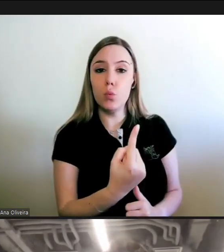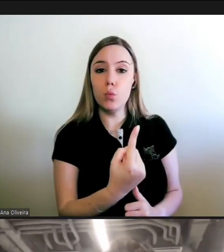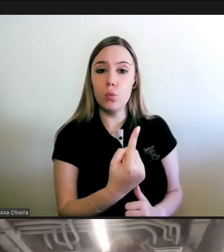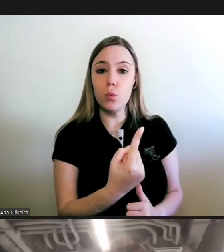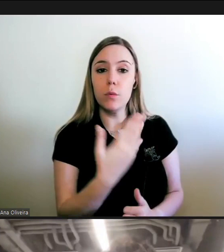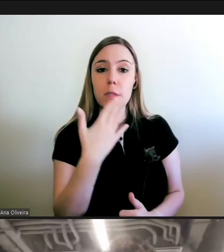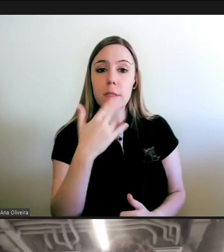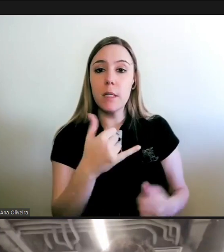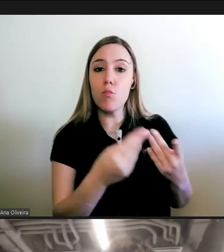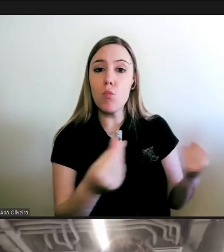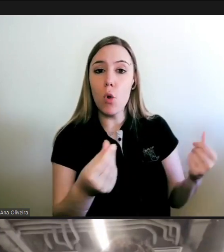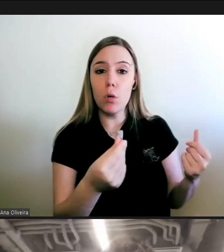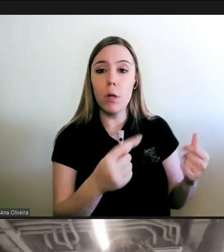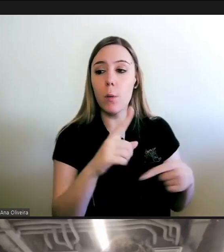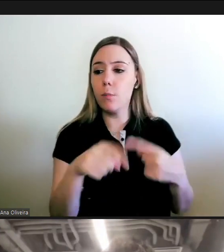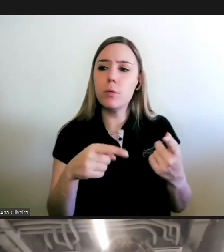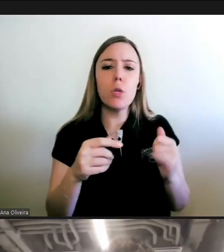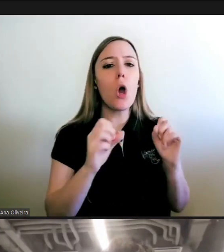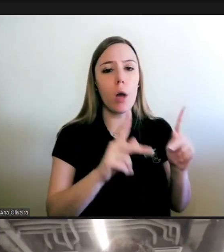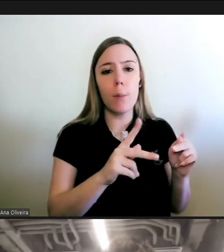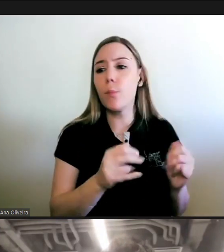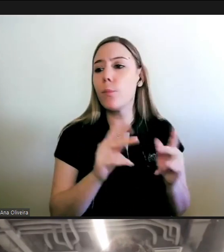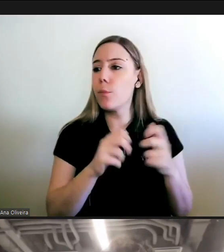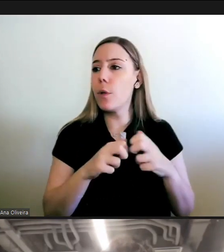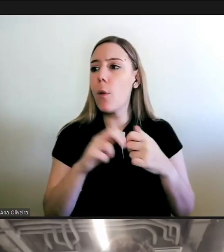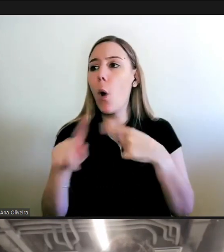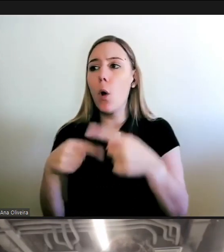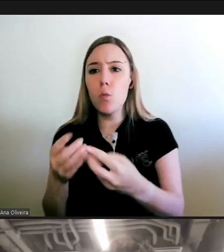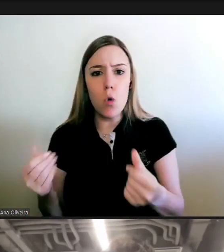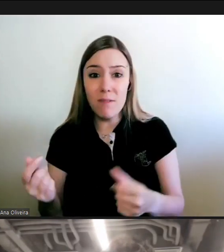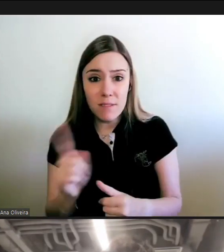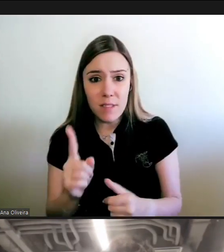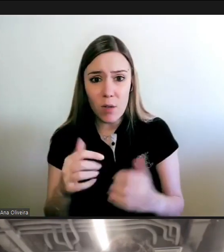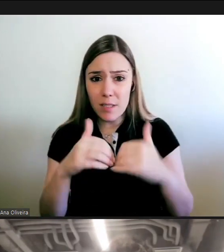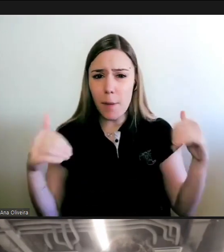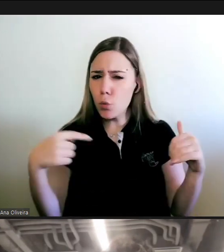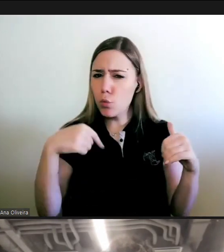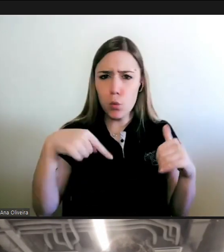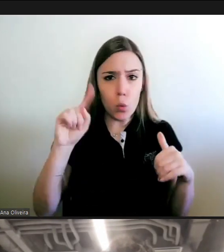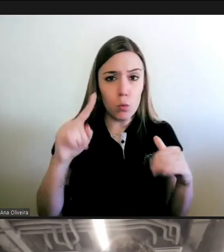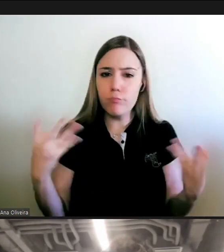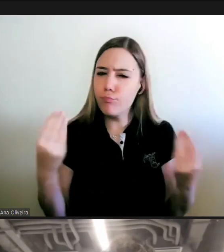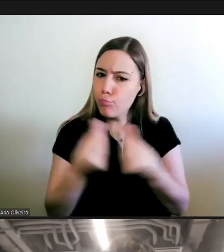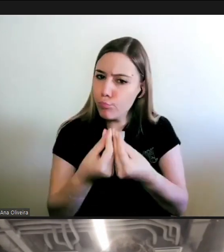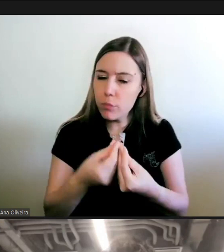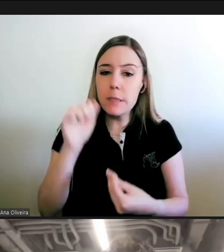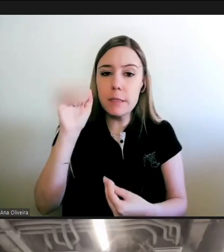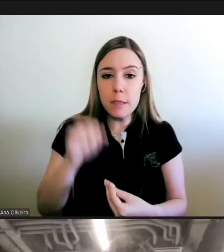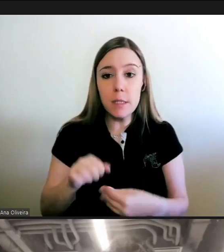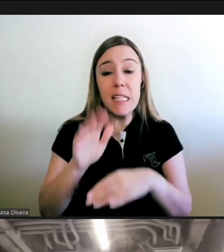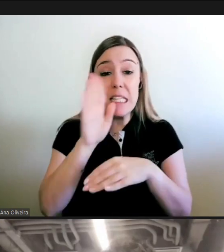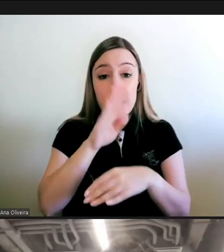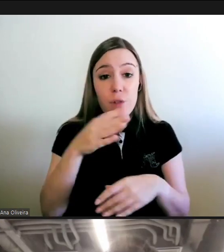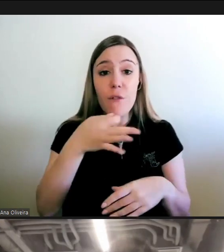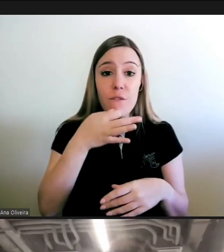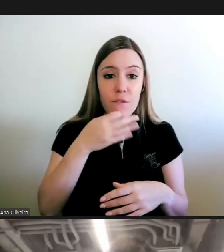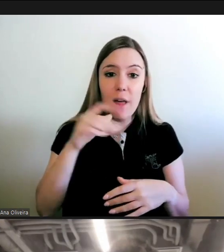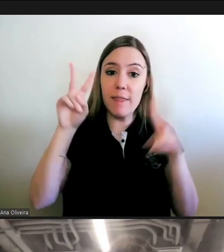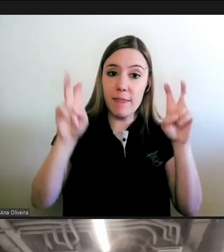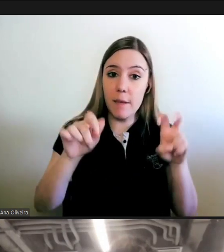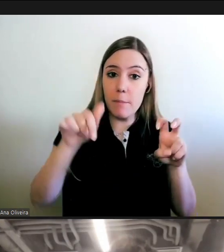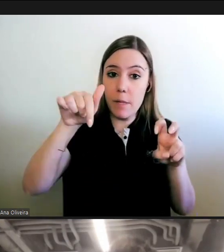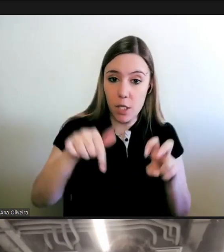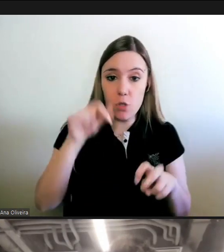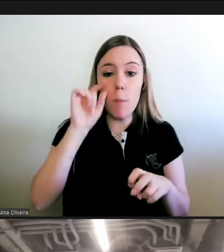isto não são segmentadas. Abordar o tema da igualdade de género é também abordar o tema de uma sociedade mais justa e mais sustentável a prazo.